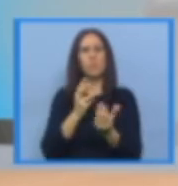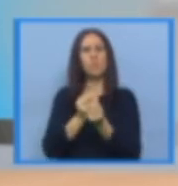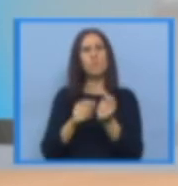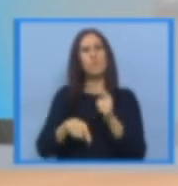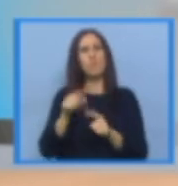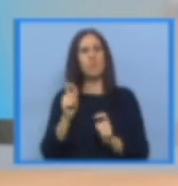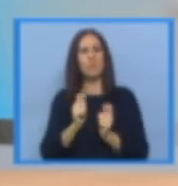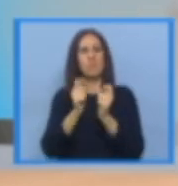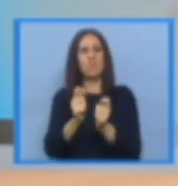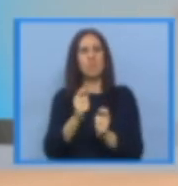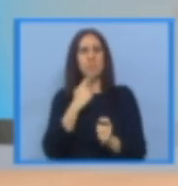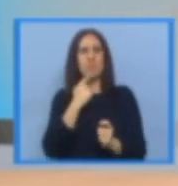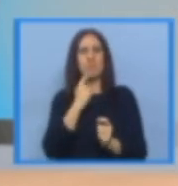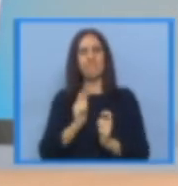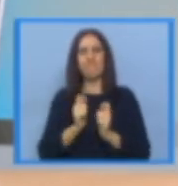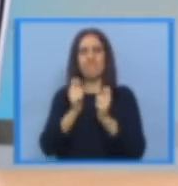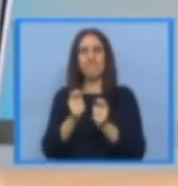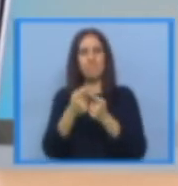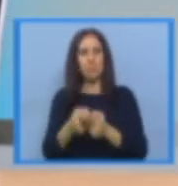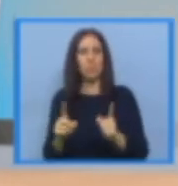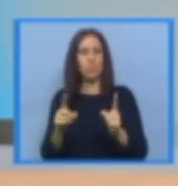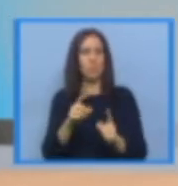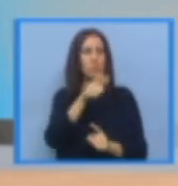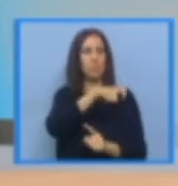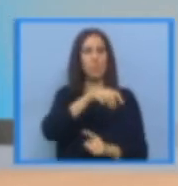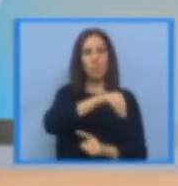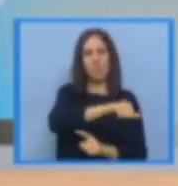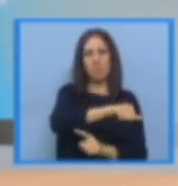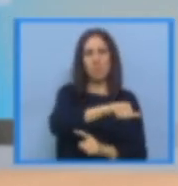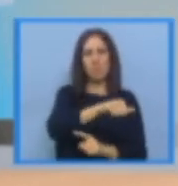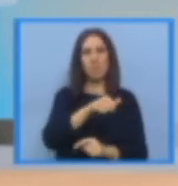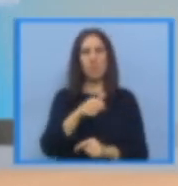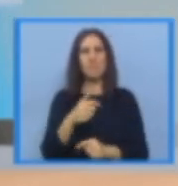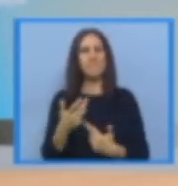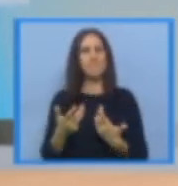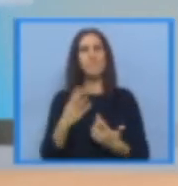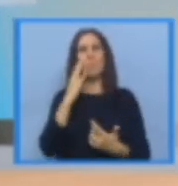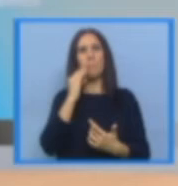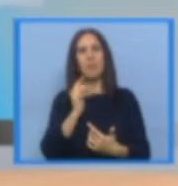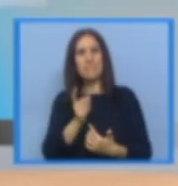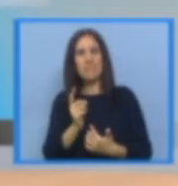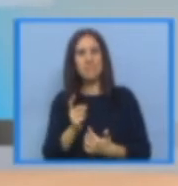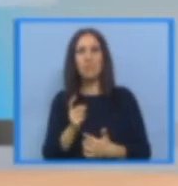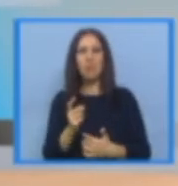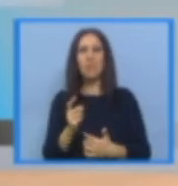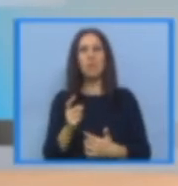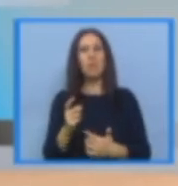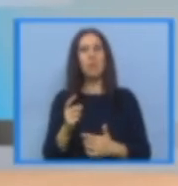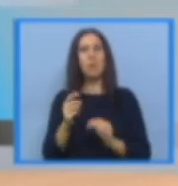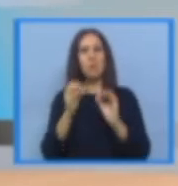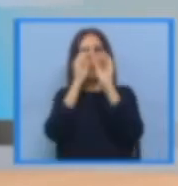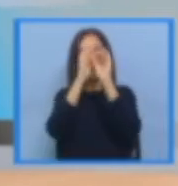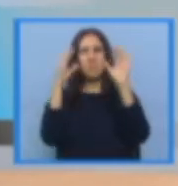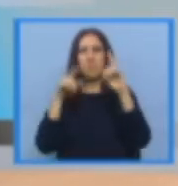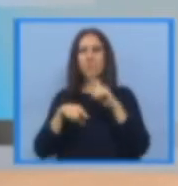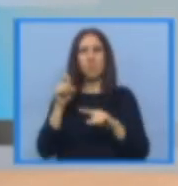refugiados, porque logo aí está a fazer uma cotação diferente dos locais e eu acho que é muito deixar cair este conceito de